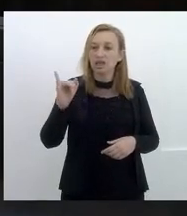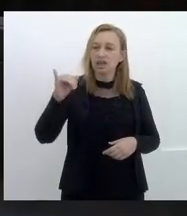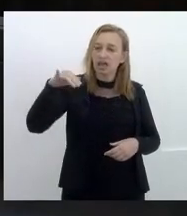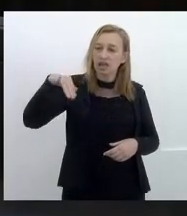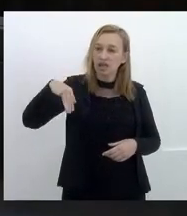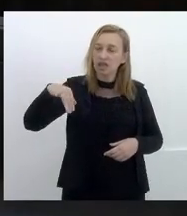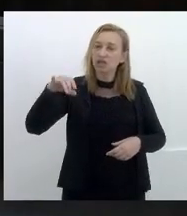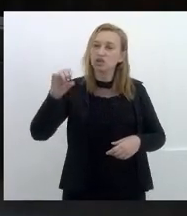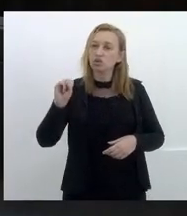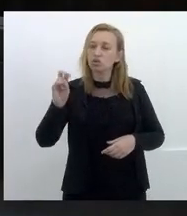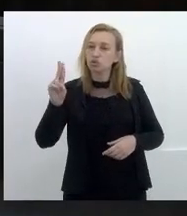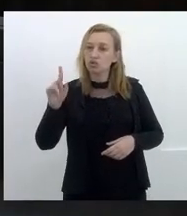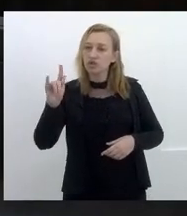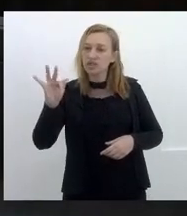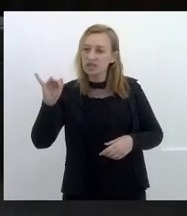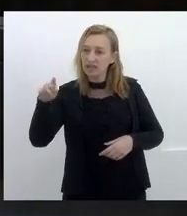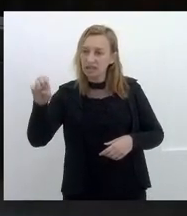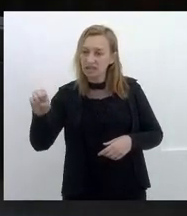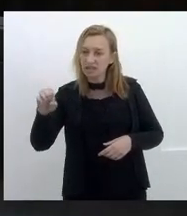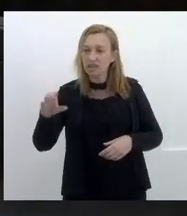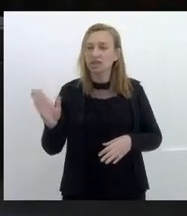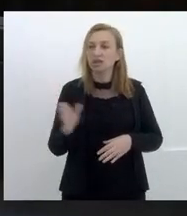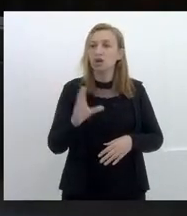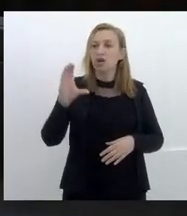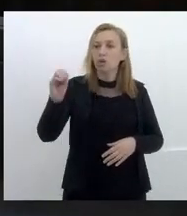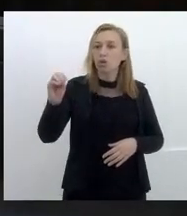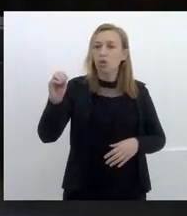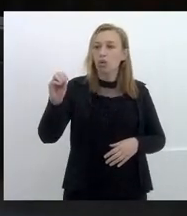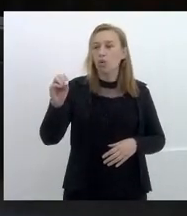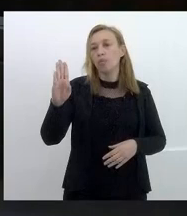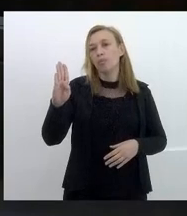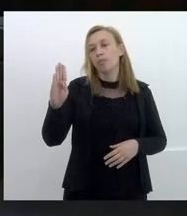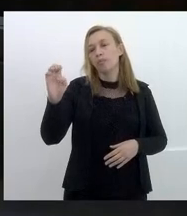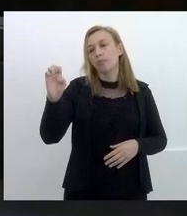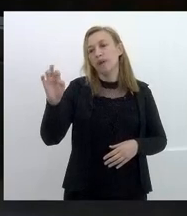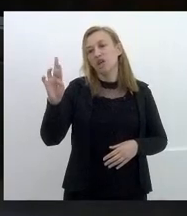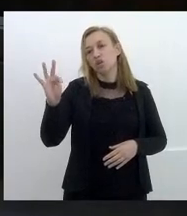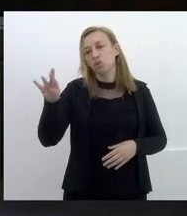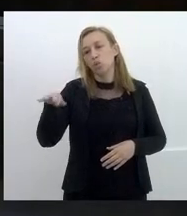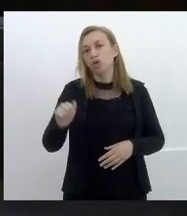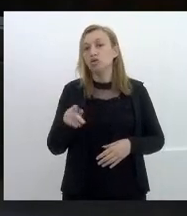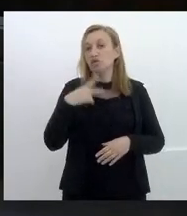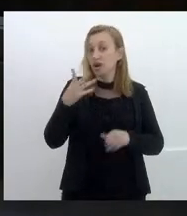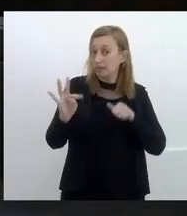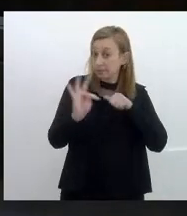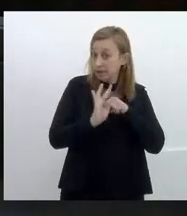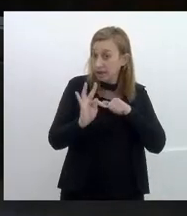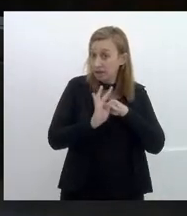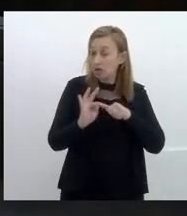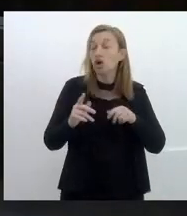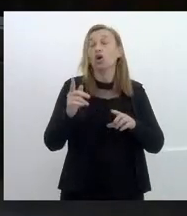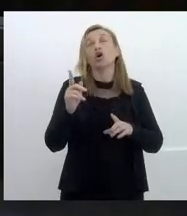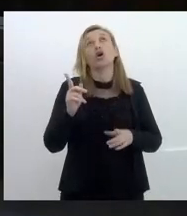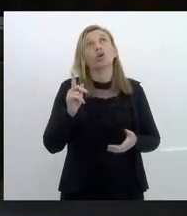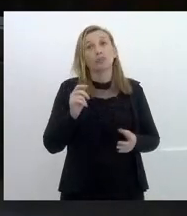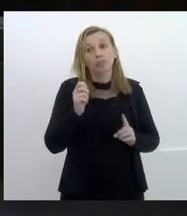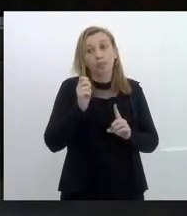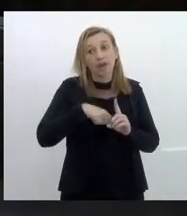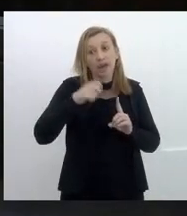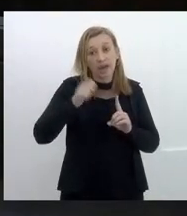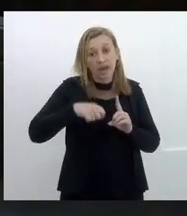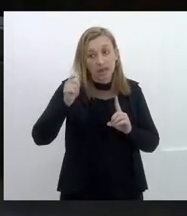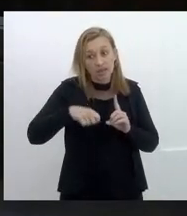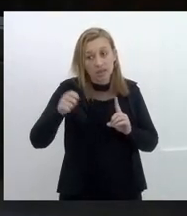cobertura que tanto ECT e os eu tô falando o termo técnico tá gente todo mês o estado é obrigado a